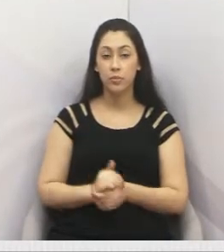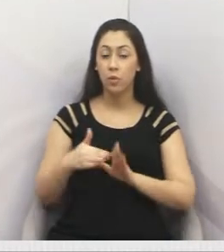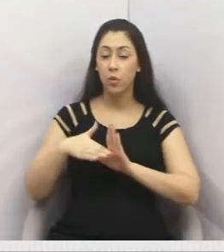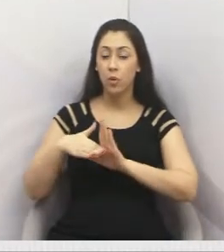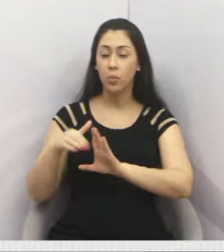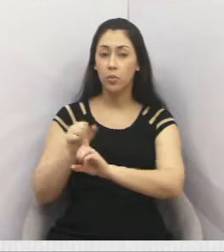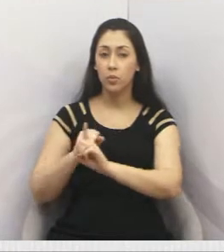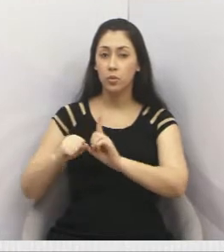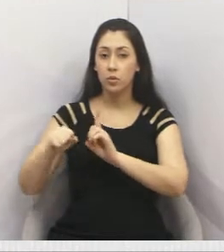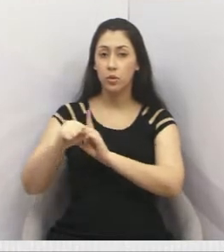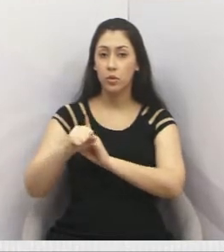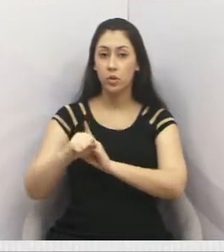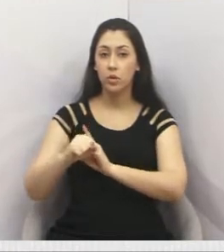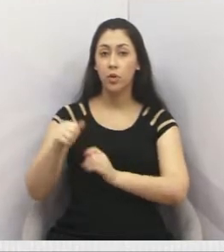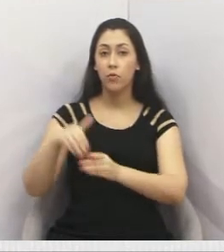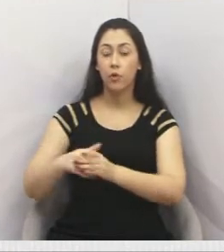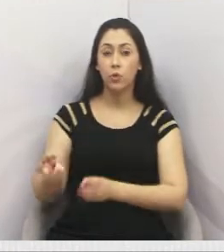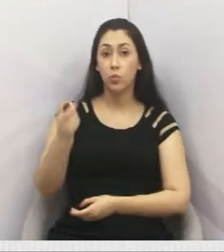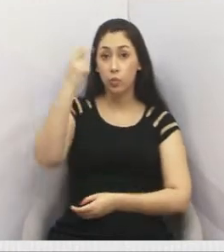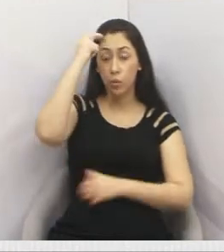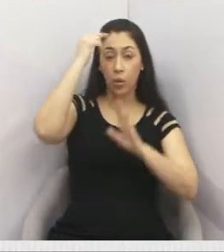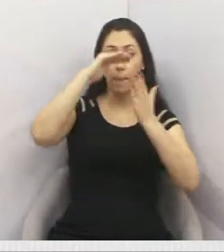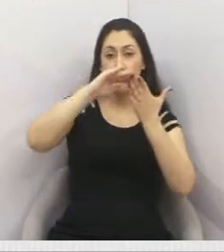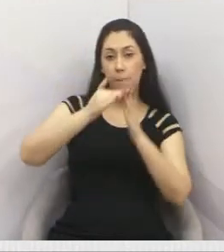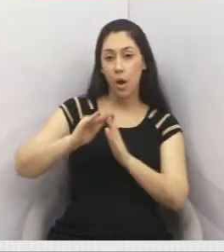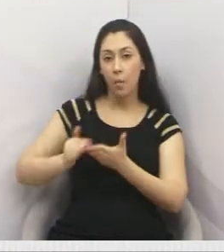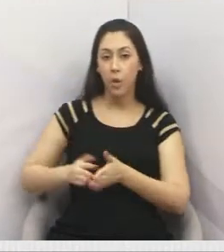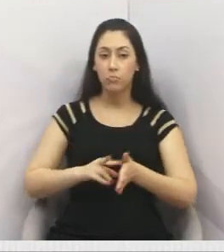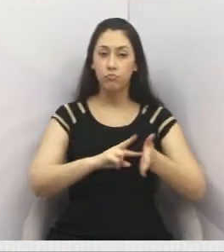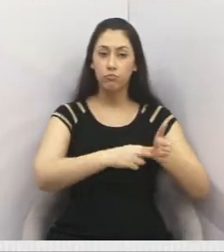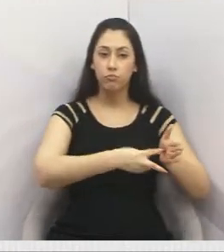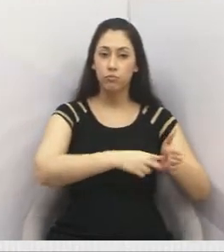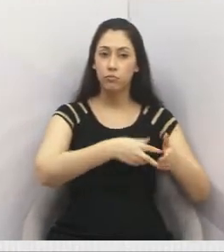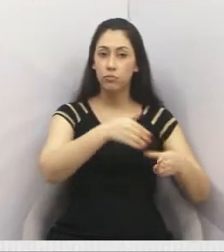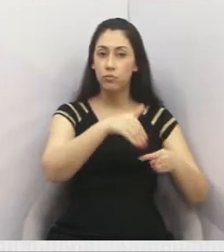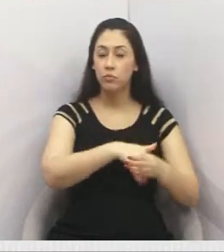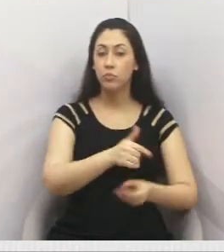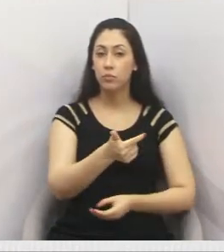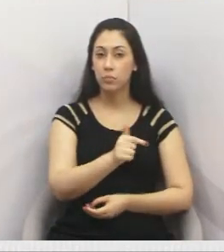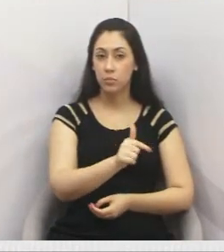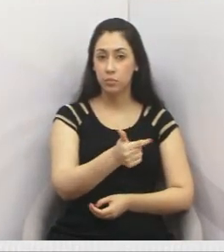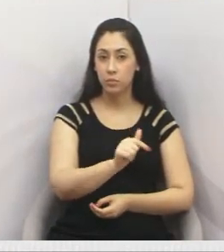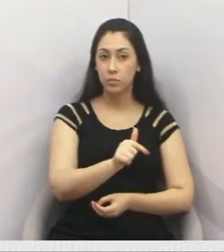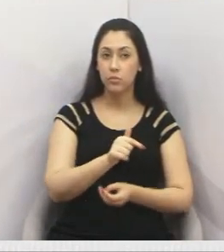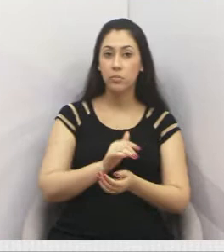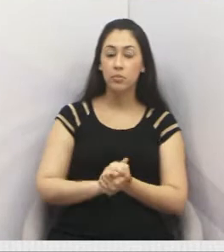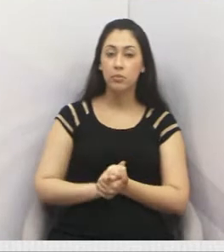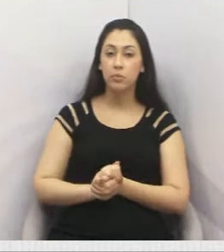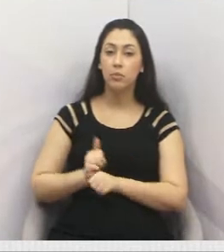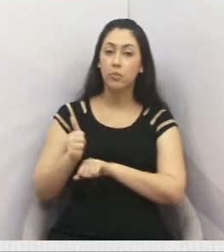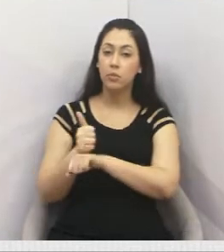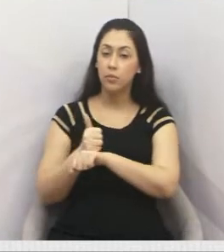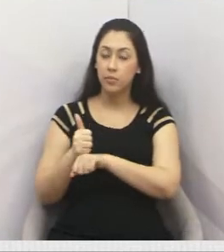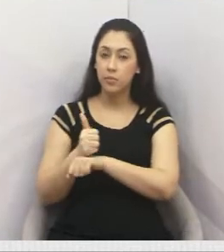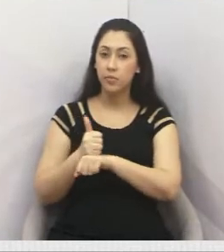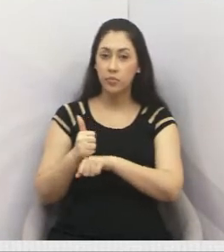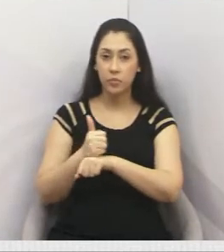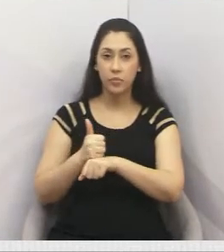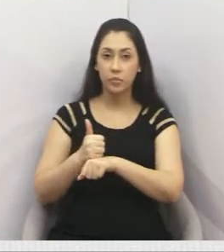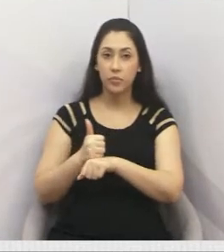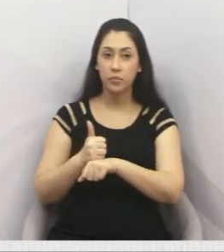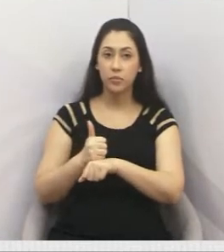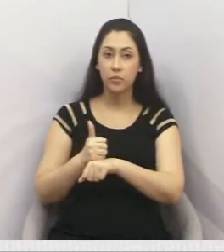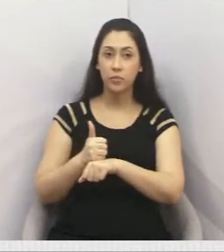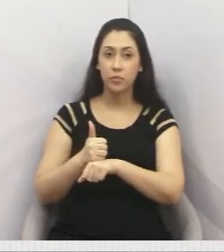Movimentos populares Cultura no Morro, entidade de classe sindical em branco, empresas ou entidades